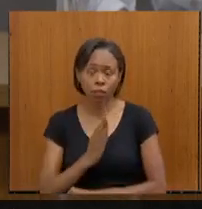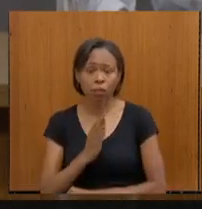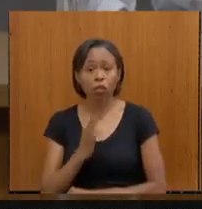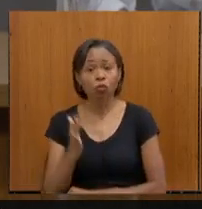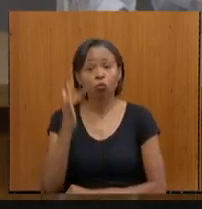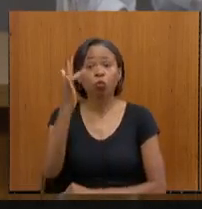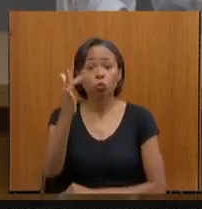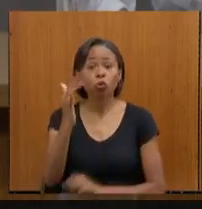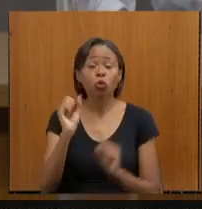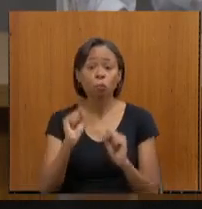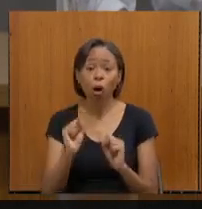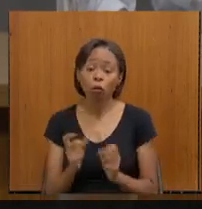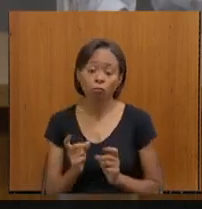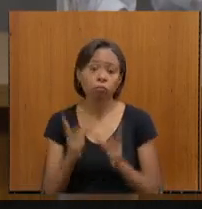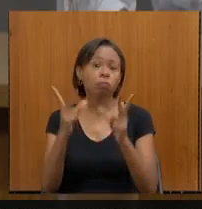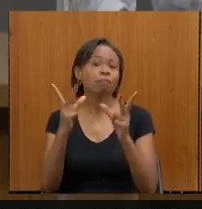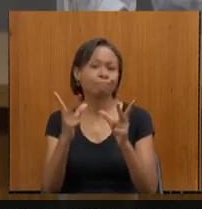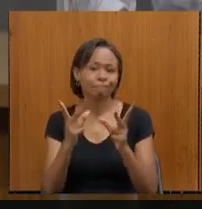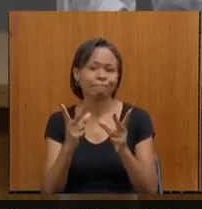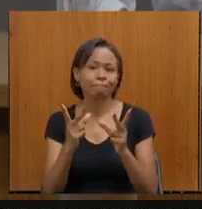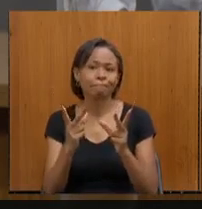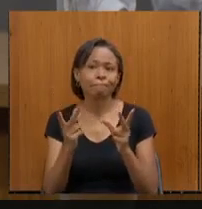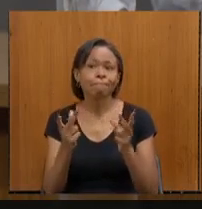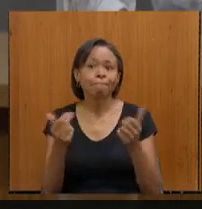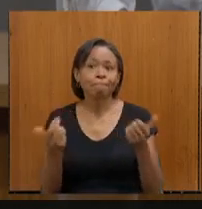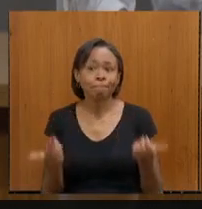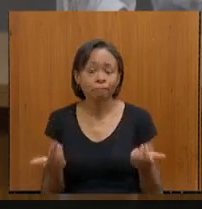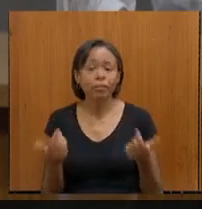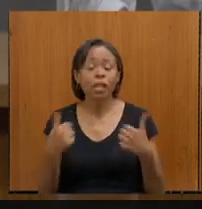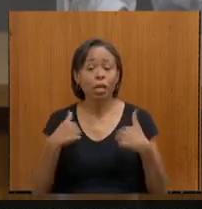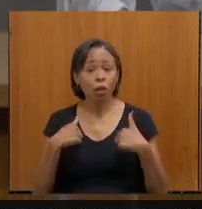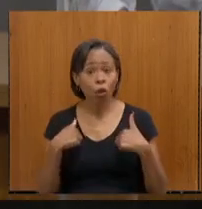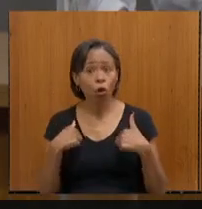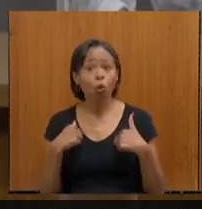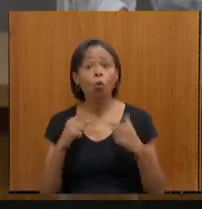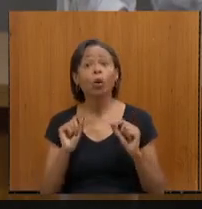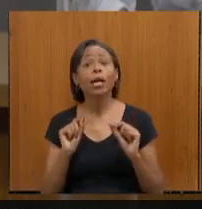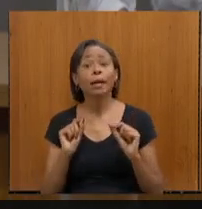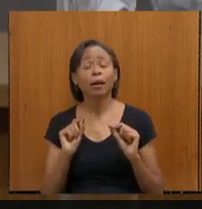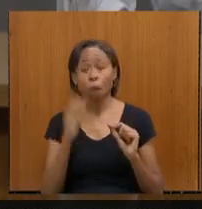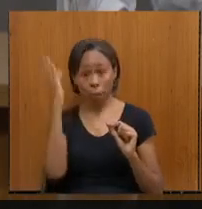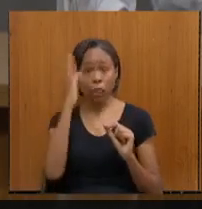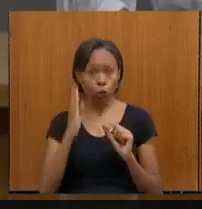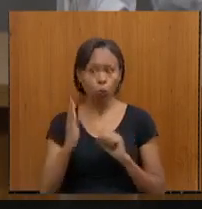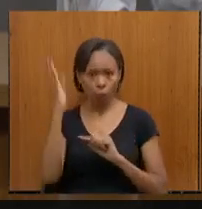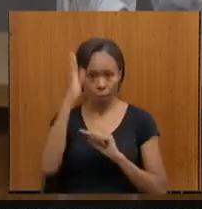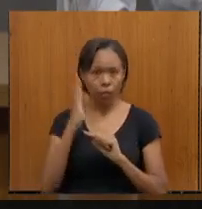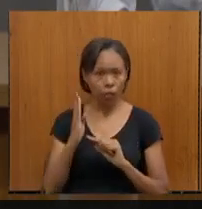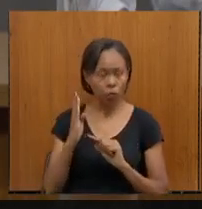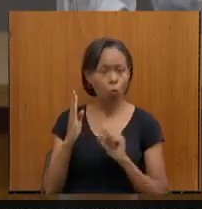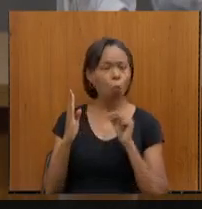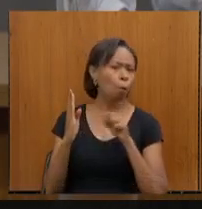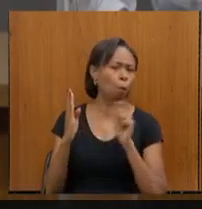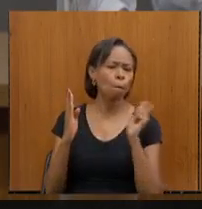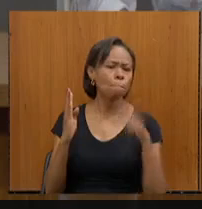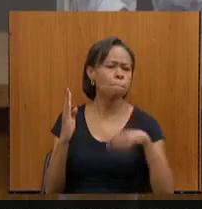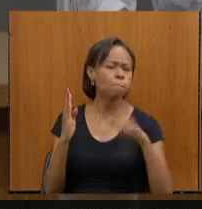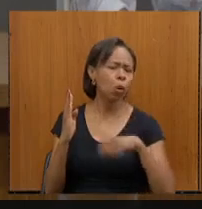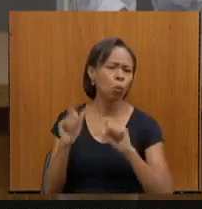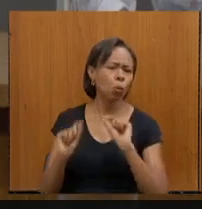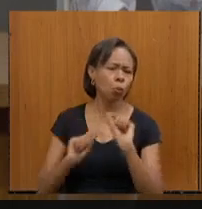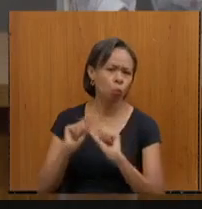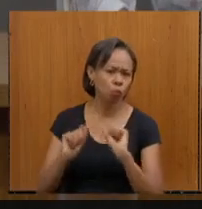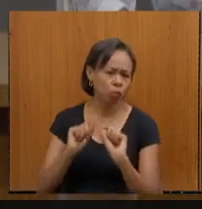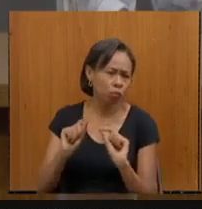fosse realmente pode ser exportado então eu me torno eu vou me tornar o Brasil pode se tornar não sou